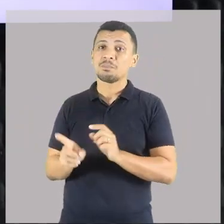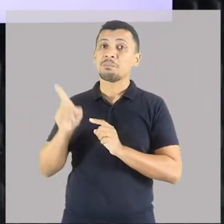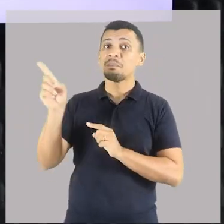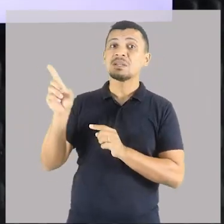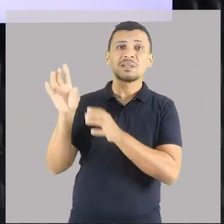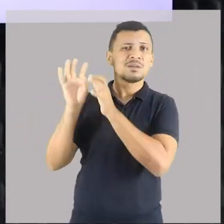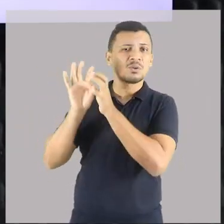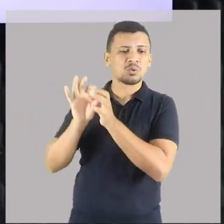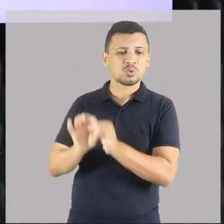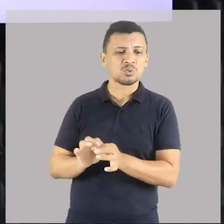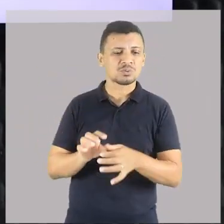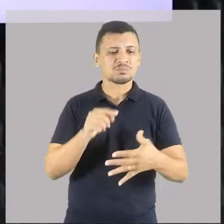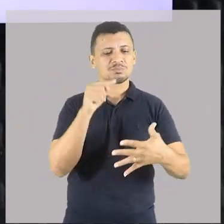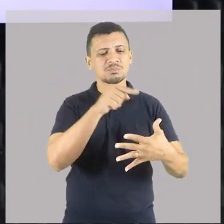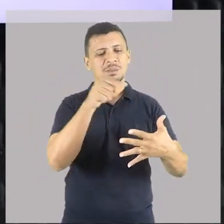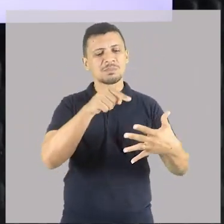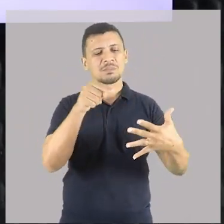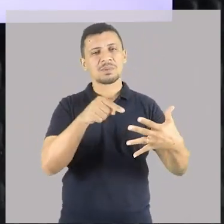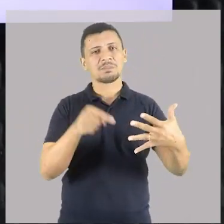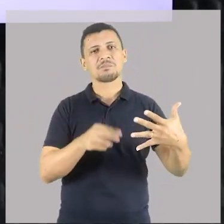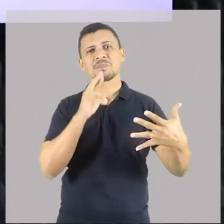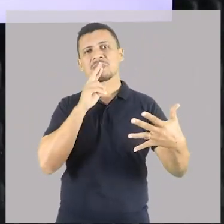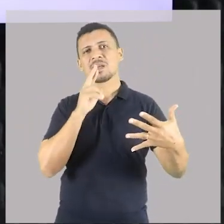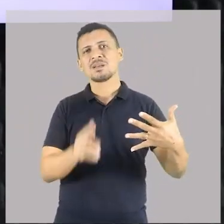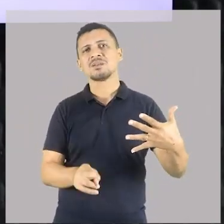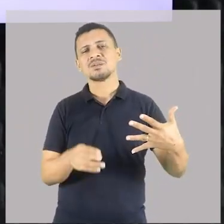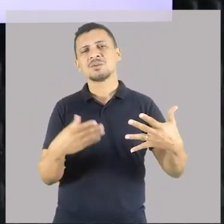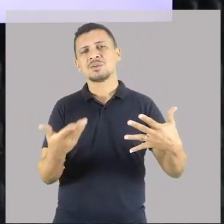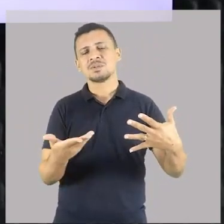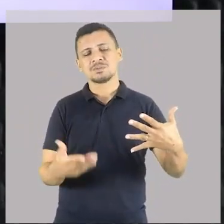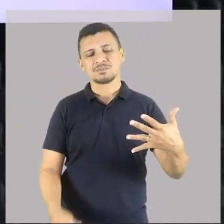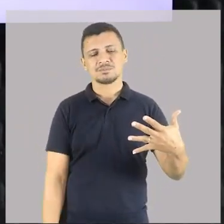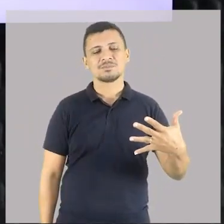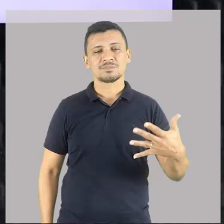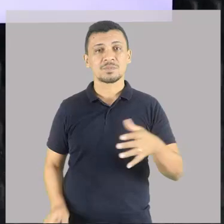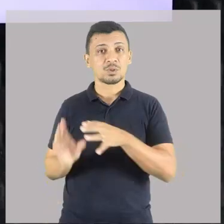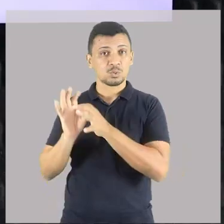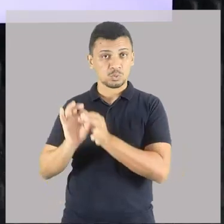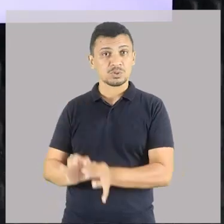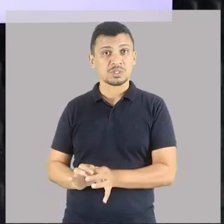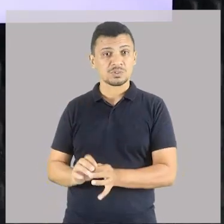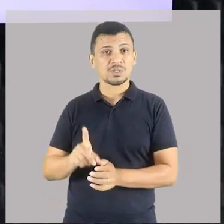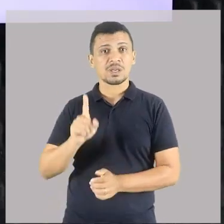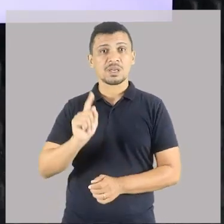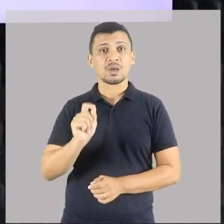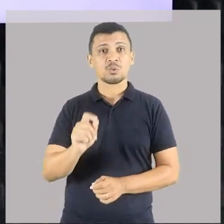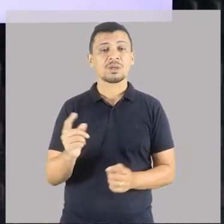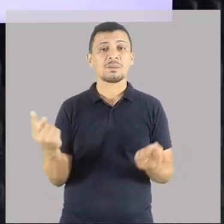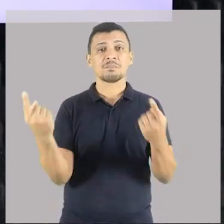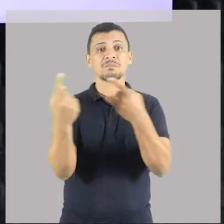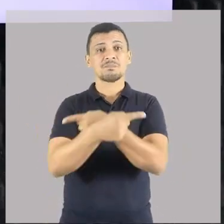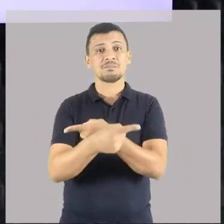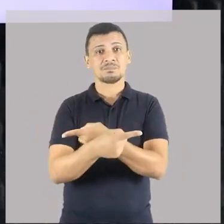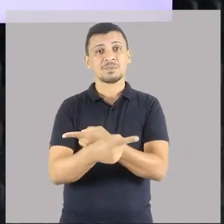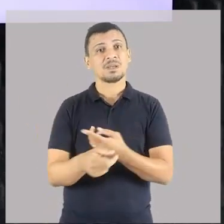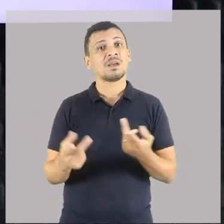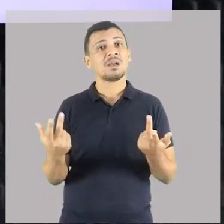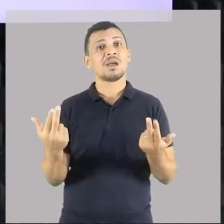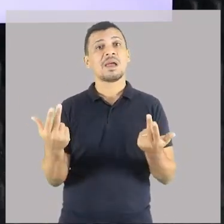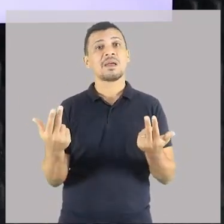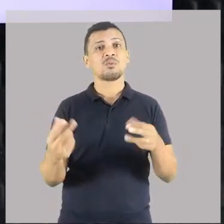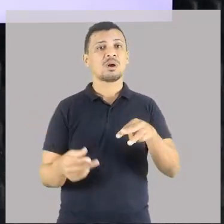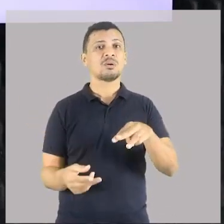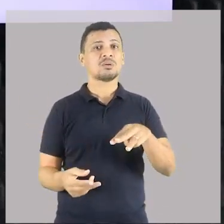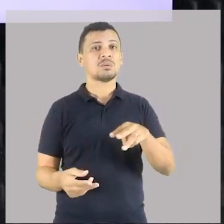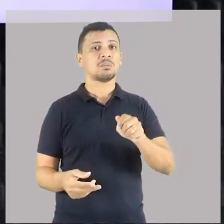adição, conclusão, explicação, alternância, oposição. No contexto aqui, ela equivale ao mas. É como se dissesse,